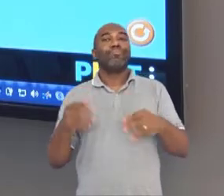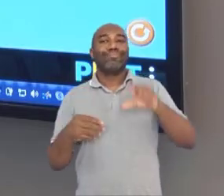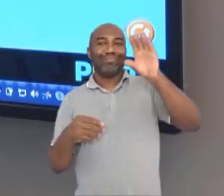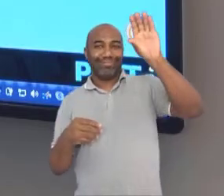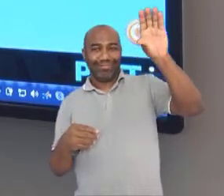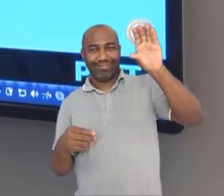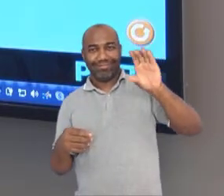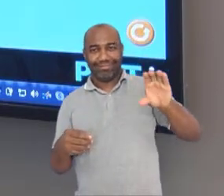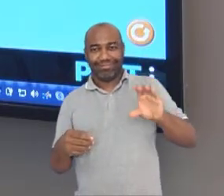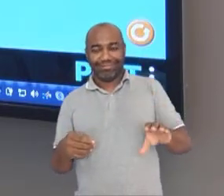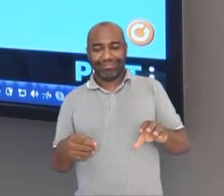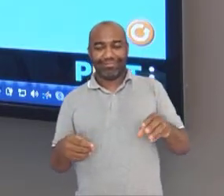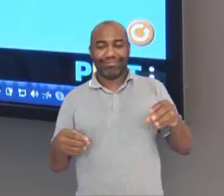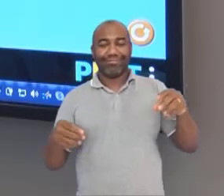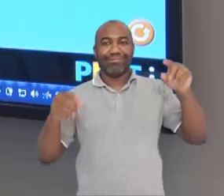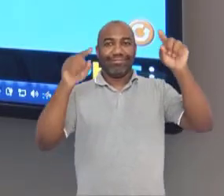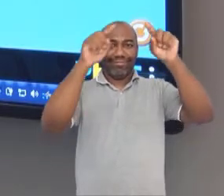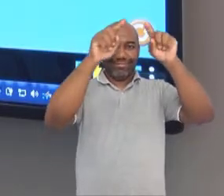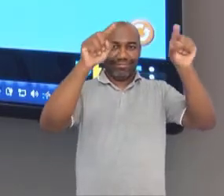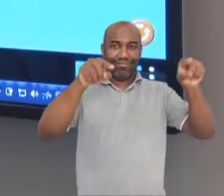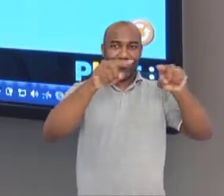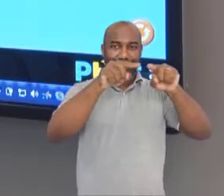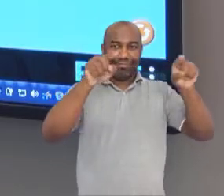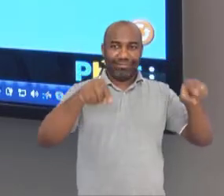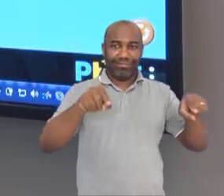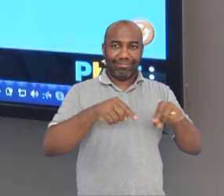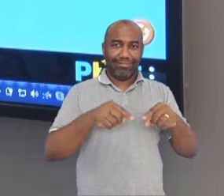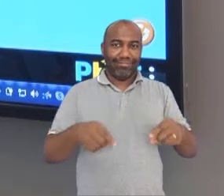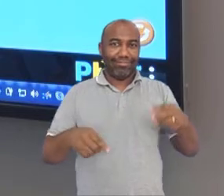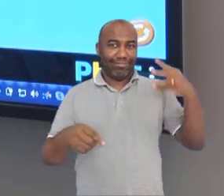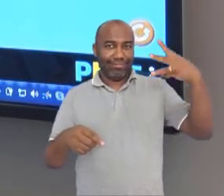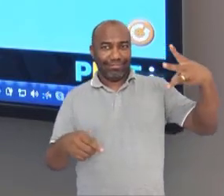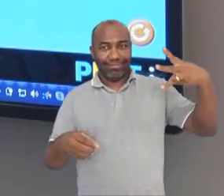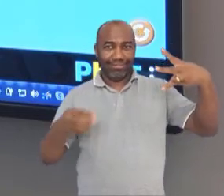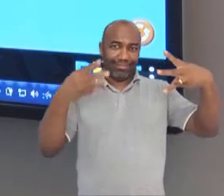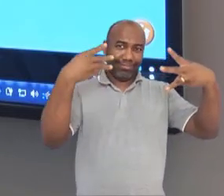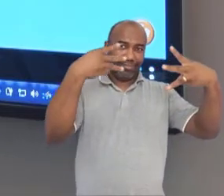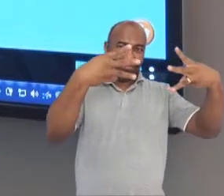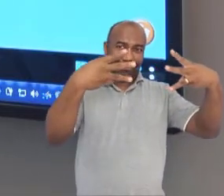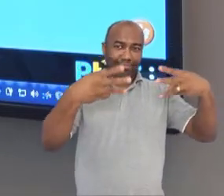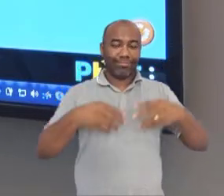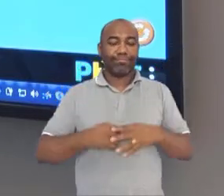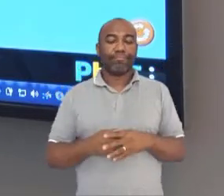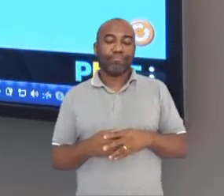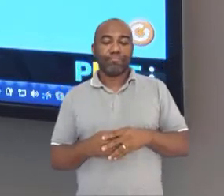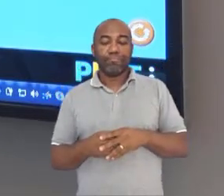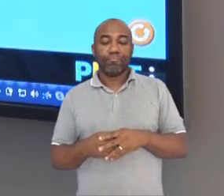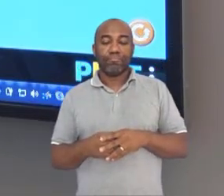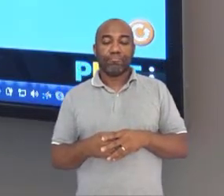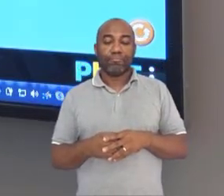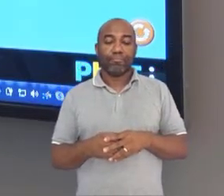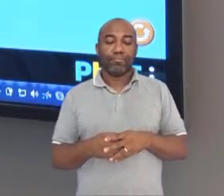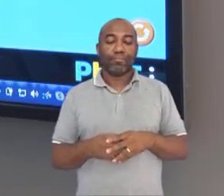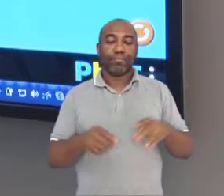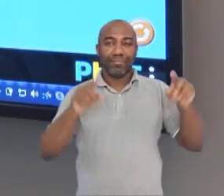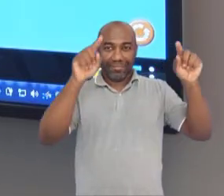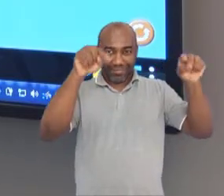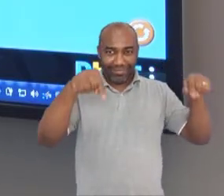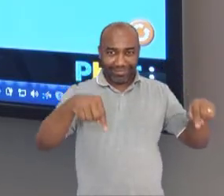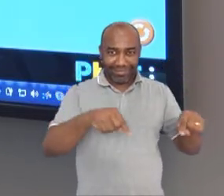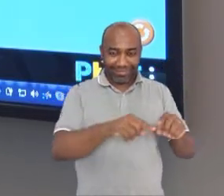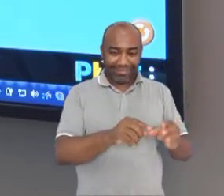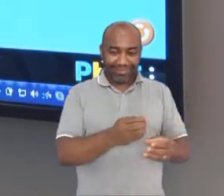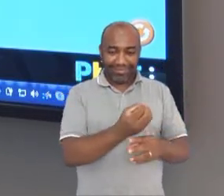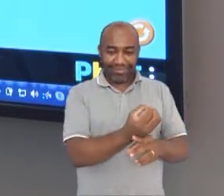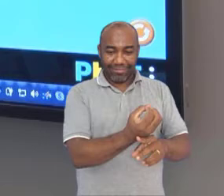aqui 3 caminhos, né, para eu trabalhar. E aí, quando você tem um